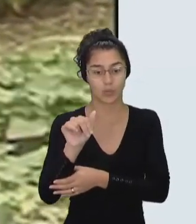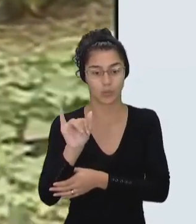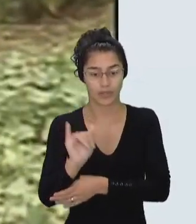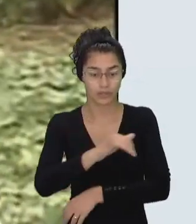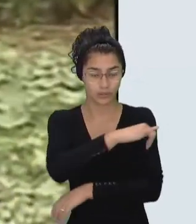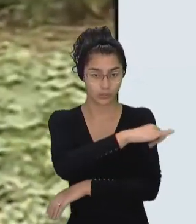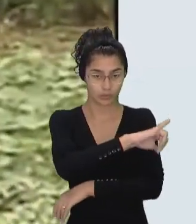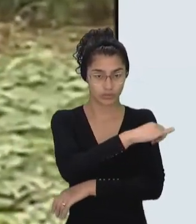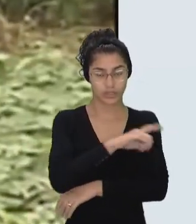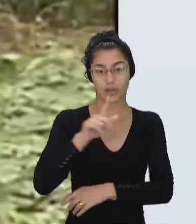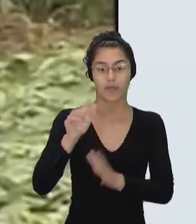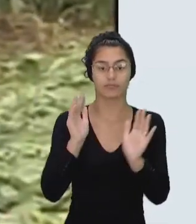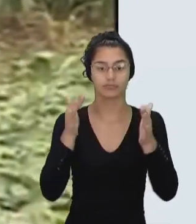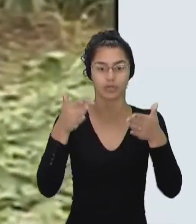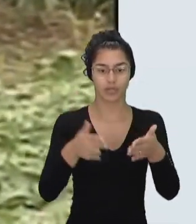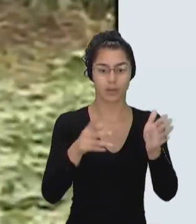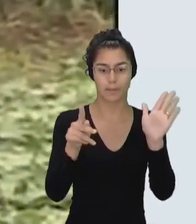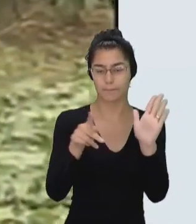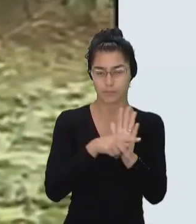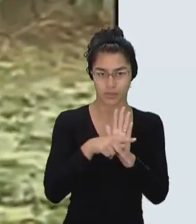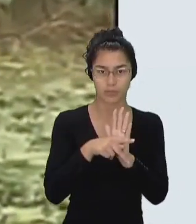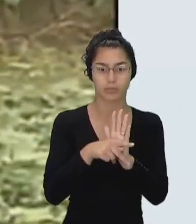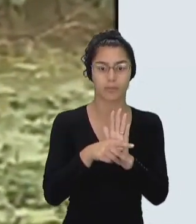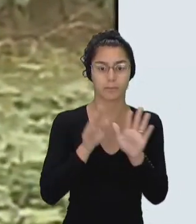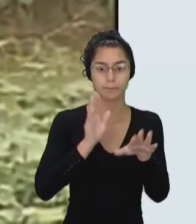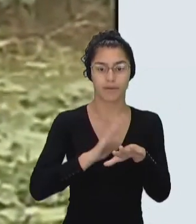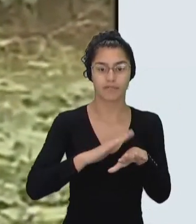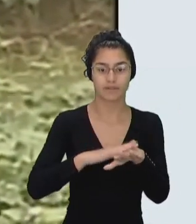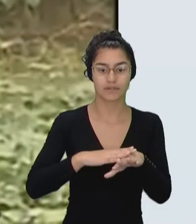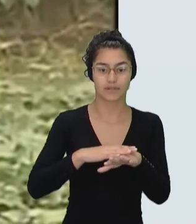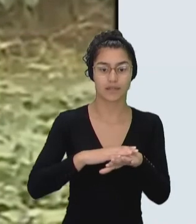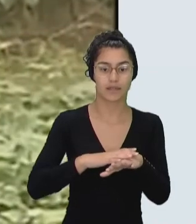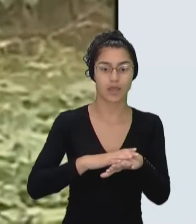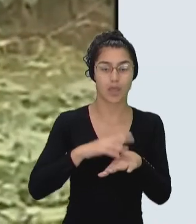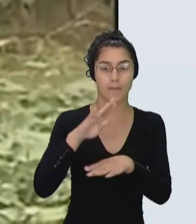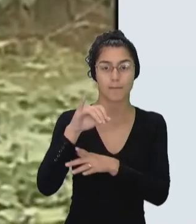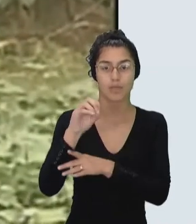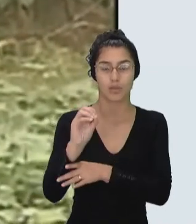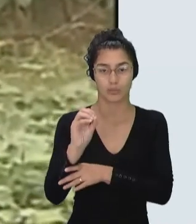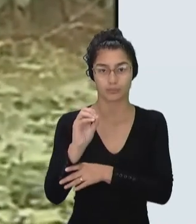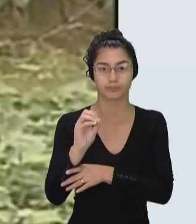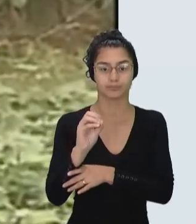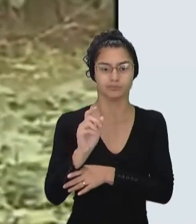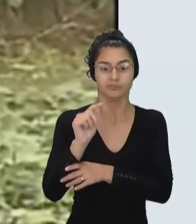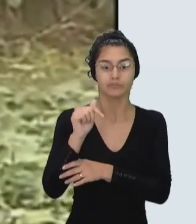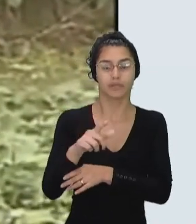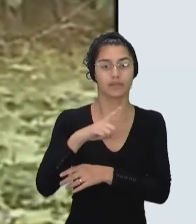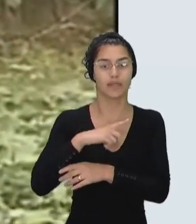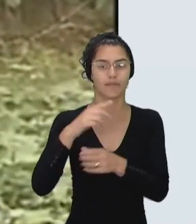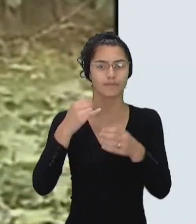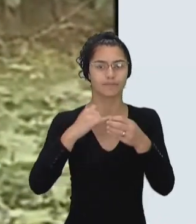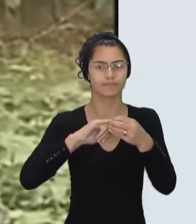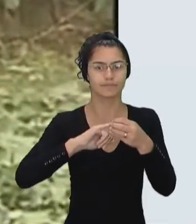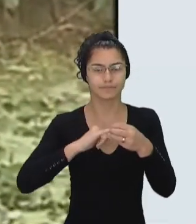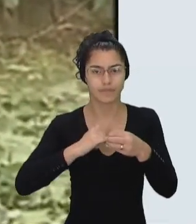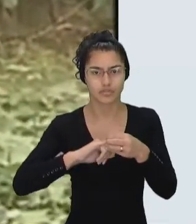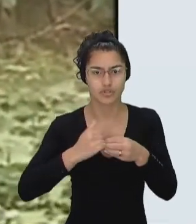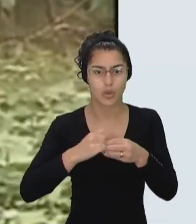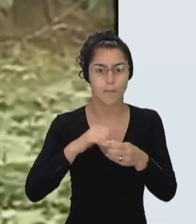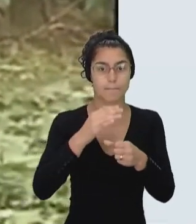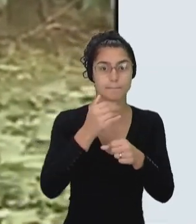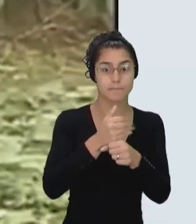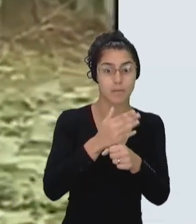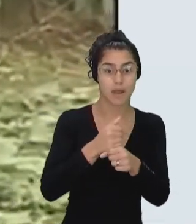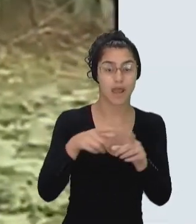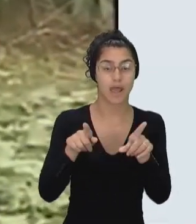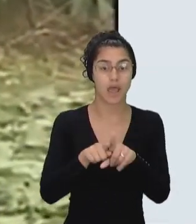de Janeiro, é dedicada exclusivamente à produção de vegetais biofortificados. Aqui tem feijão, mandioca, abóbora